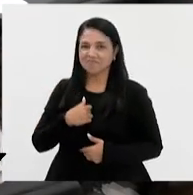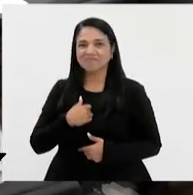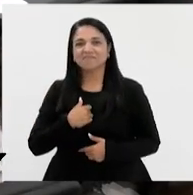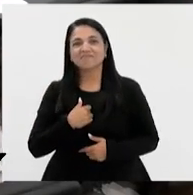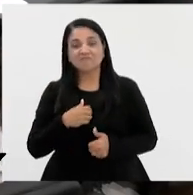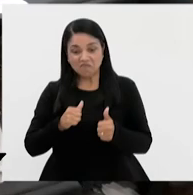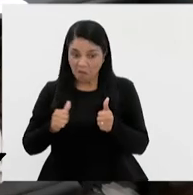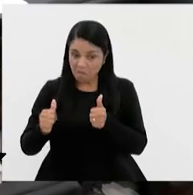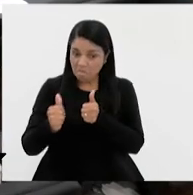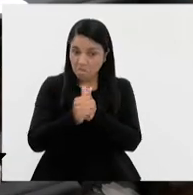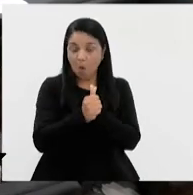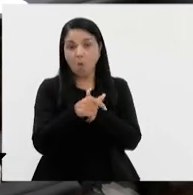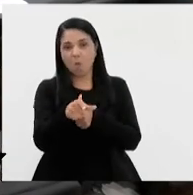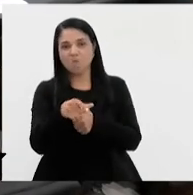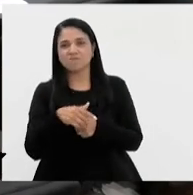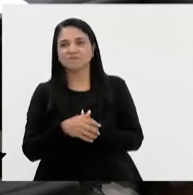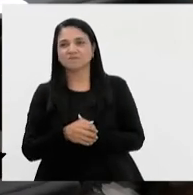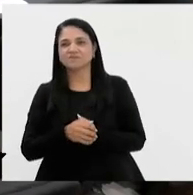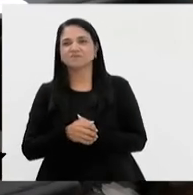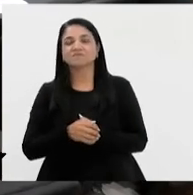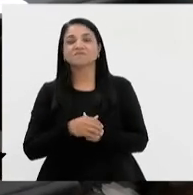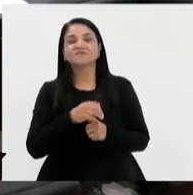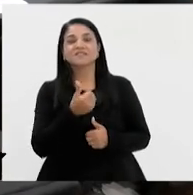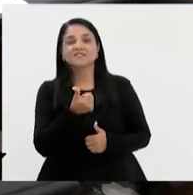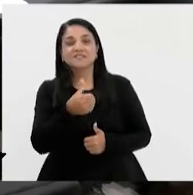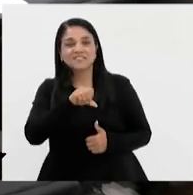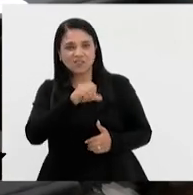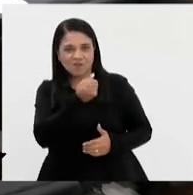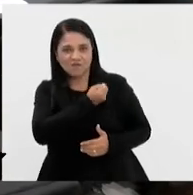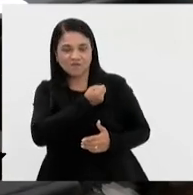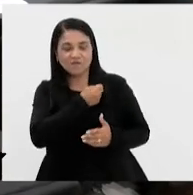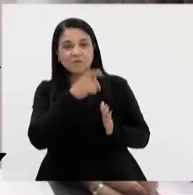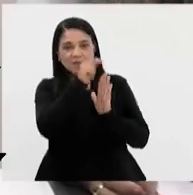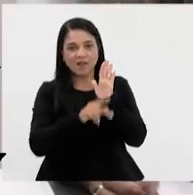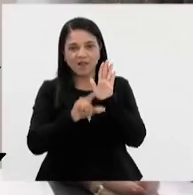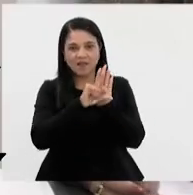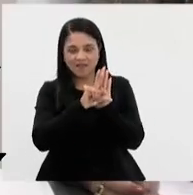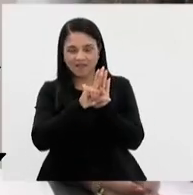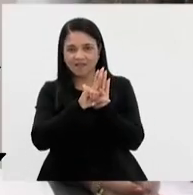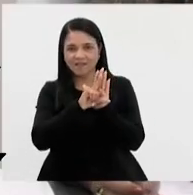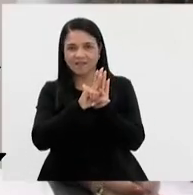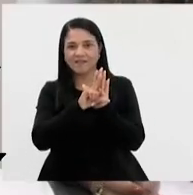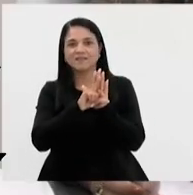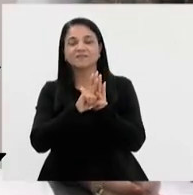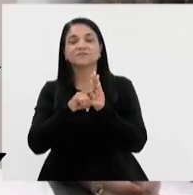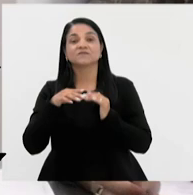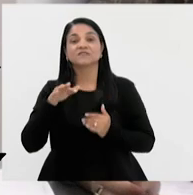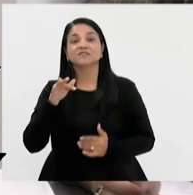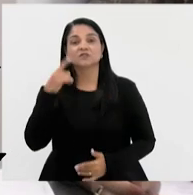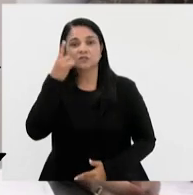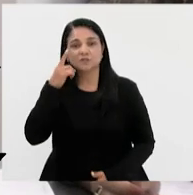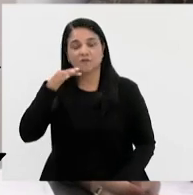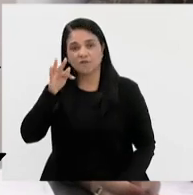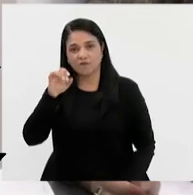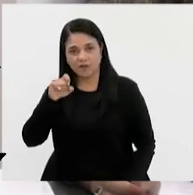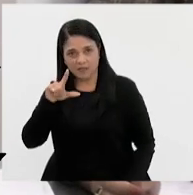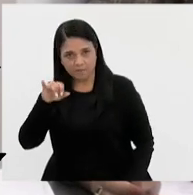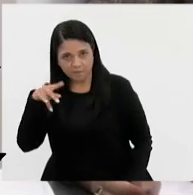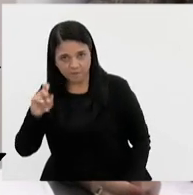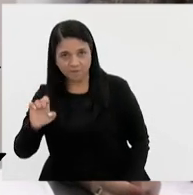position. Item 19 da pauta, projeto de lei também de relatoria do deputado Filipinho Raves,